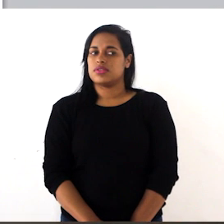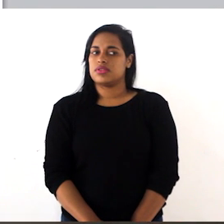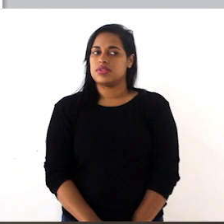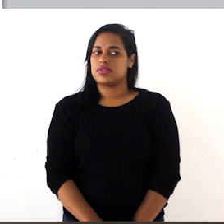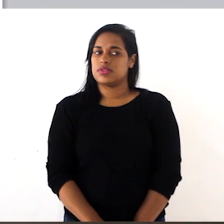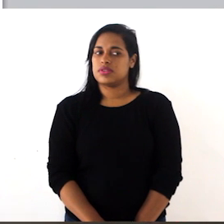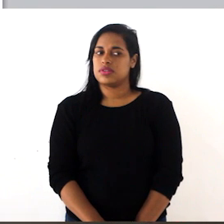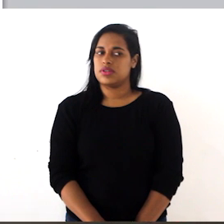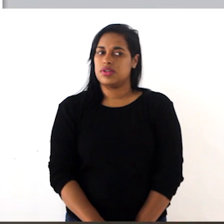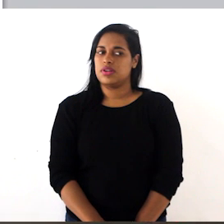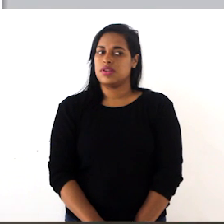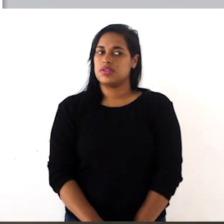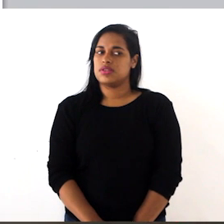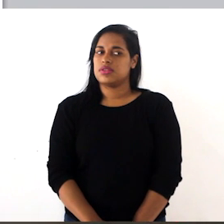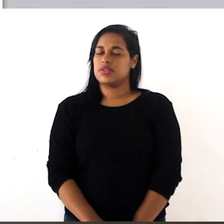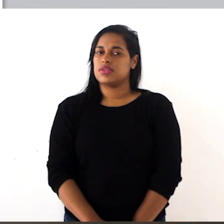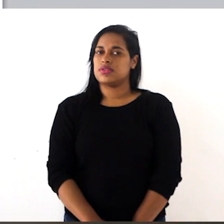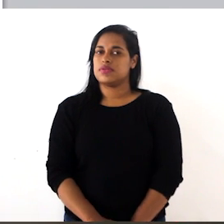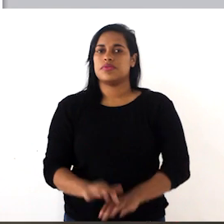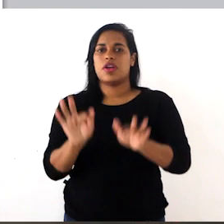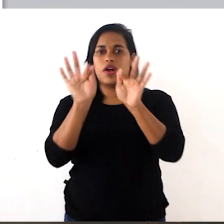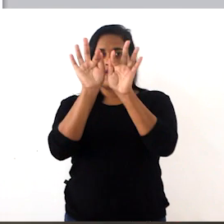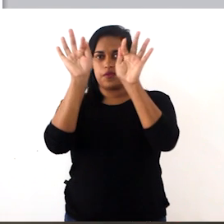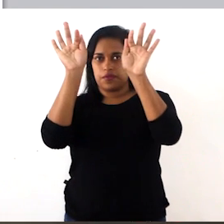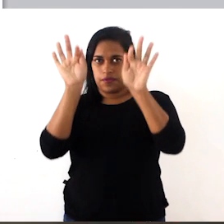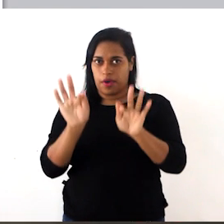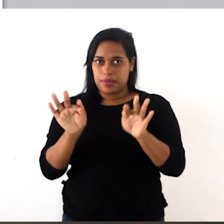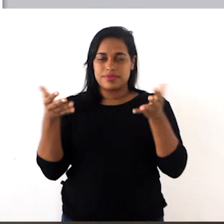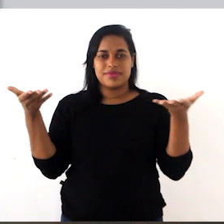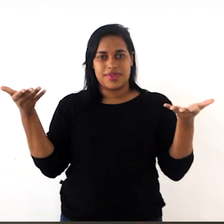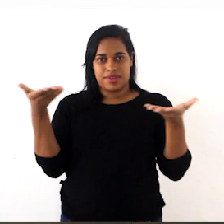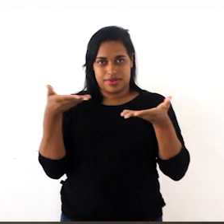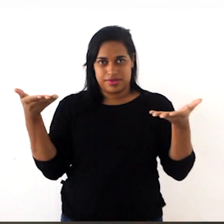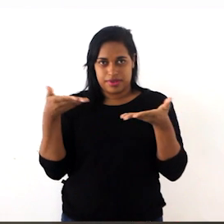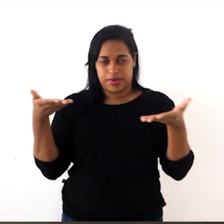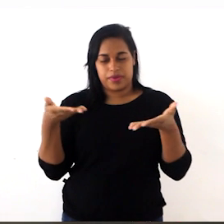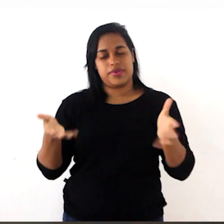Funções eu mostrei. Formulários agora.